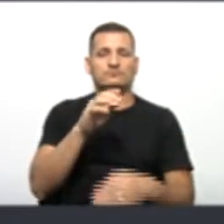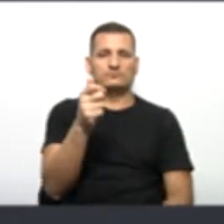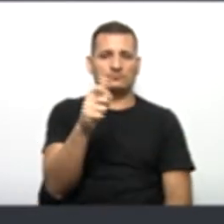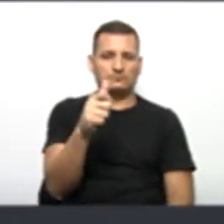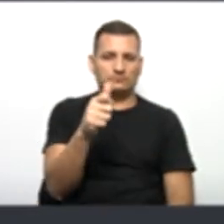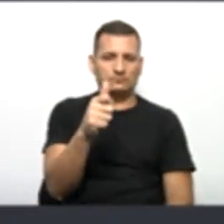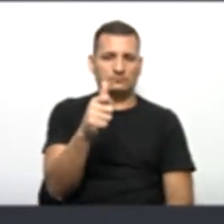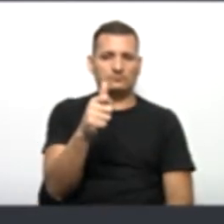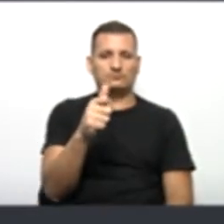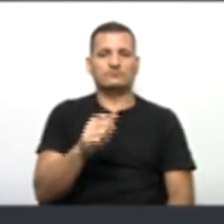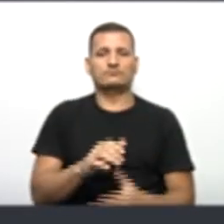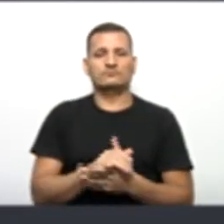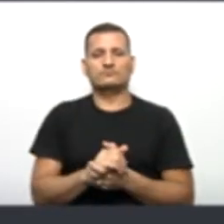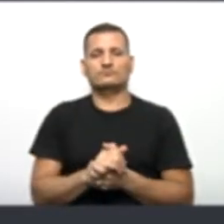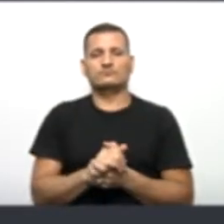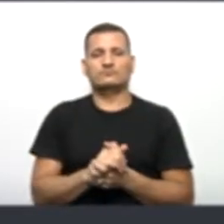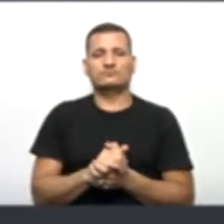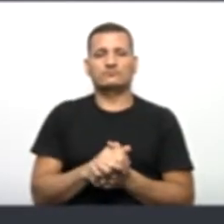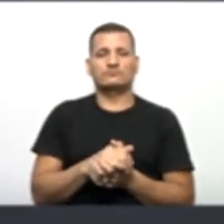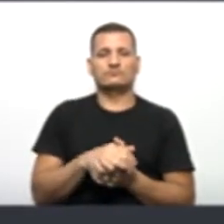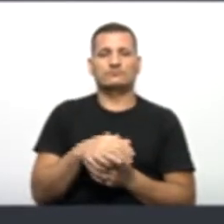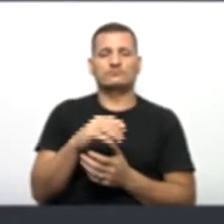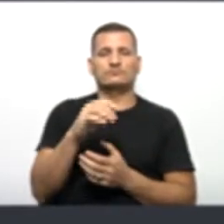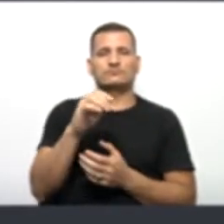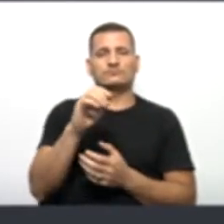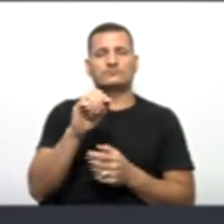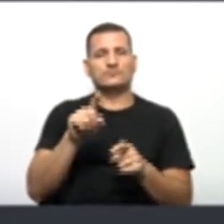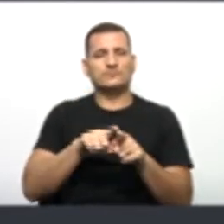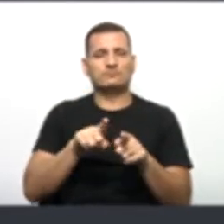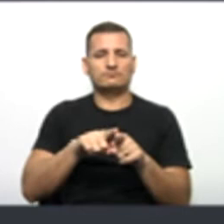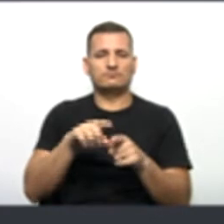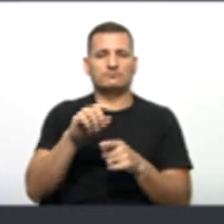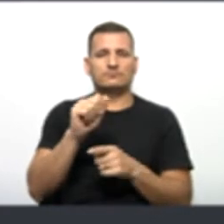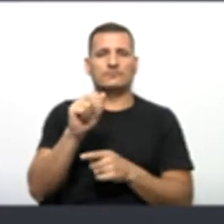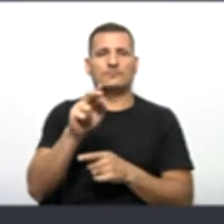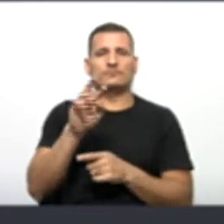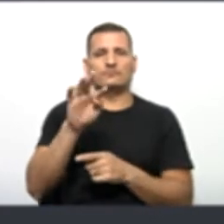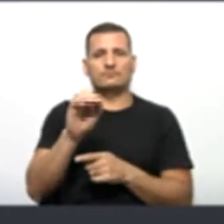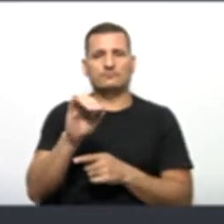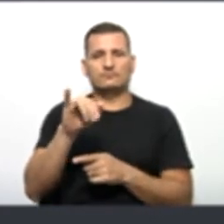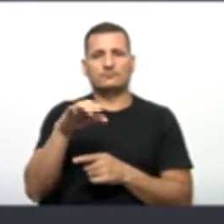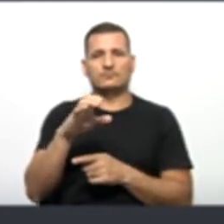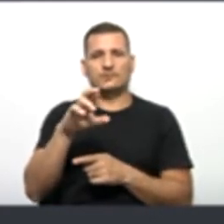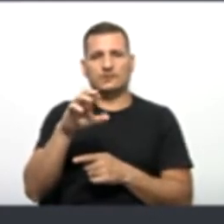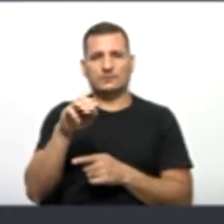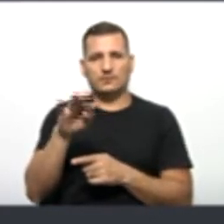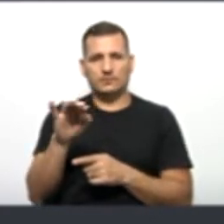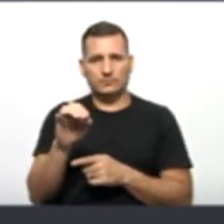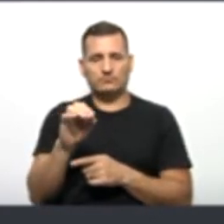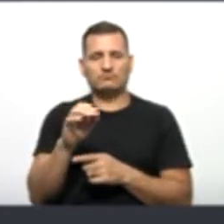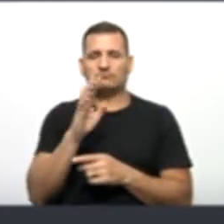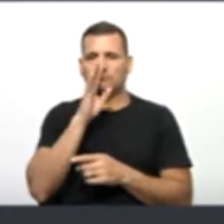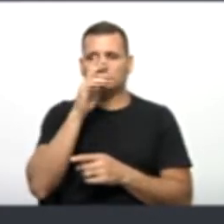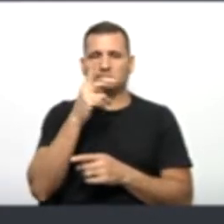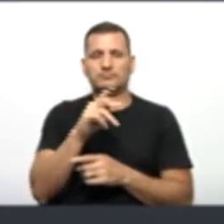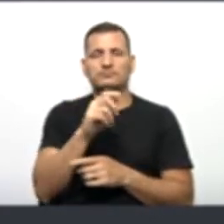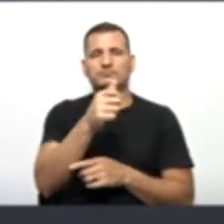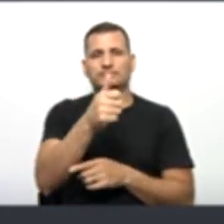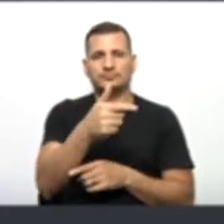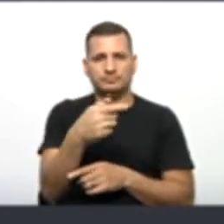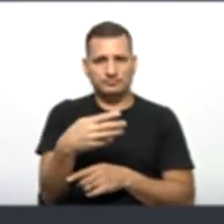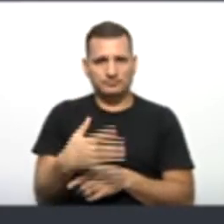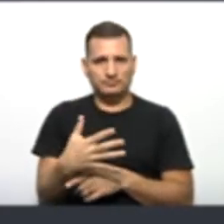vai ser alto incremento então não vou precisar ficar colocando 12 645 e ele vai ser somente números do tipo